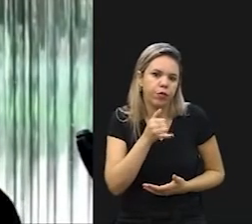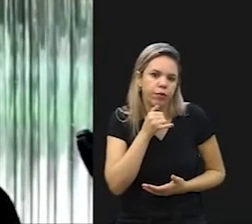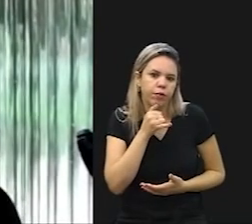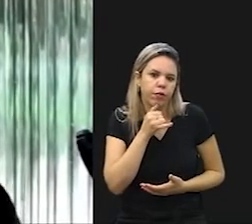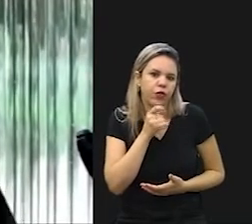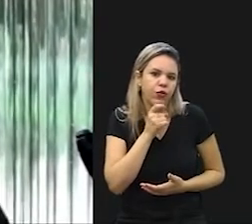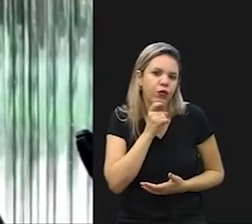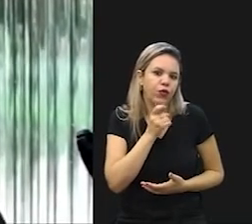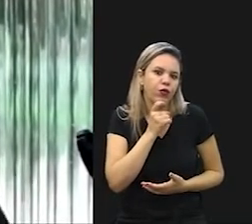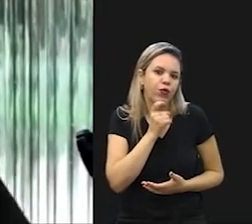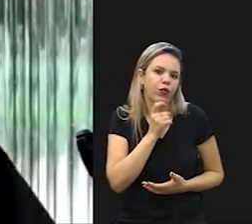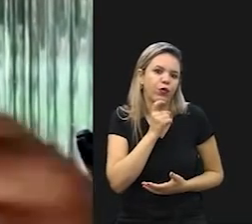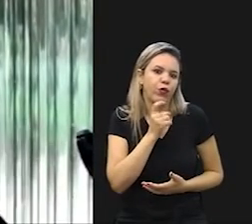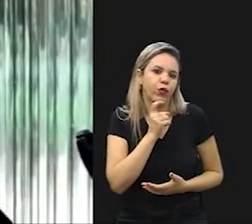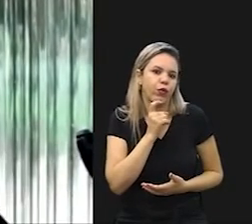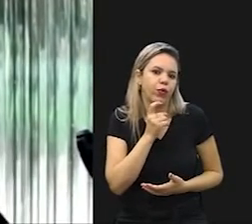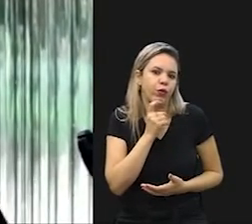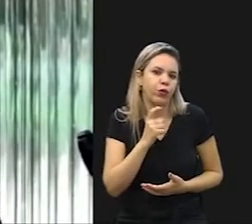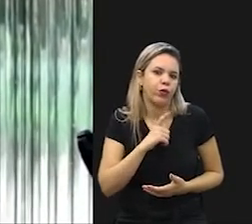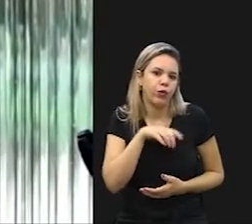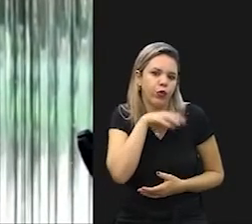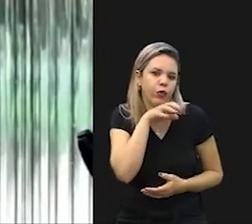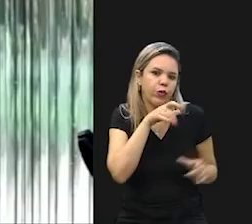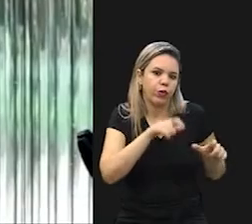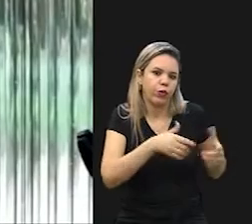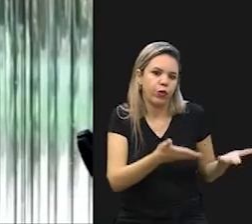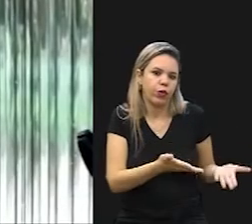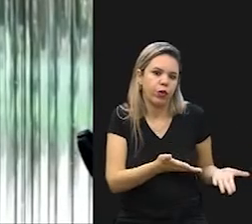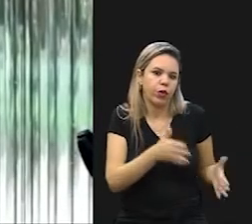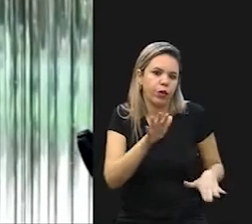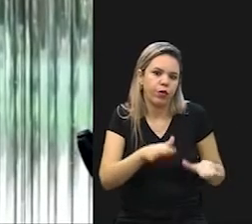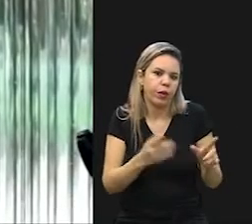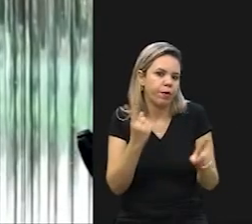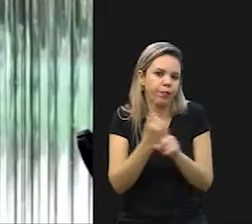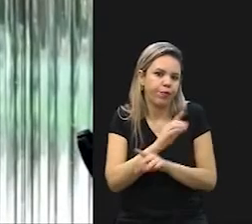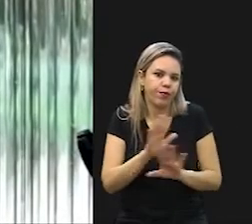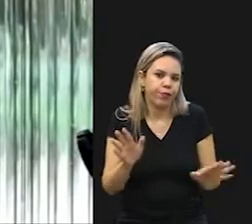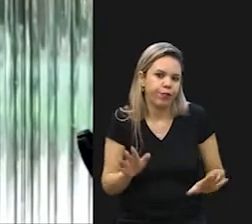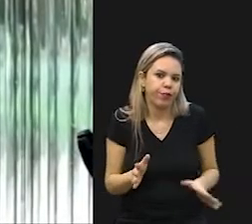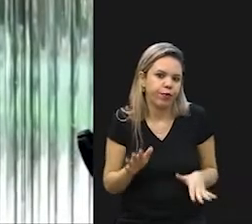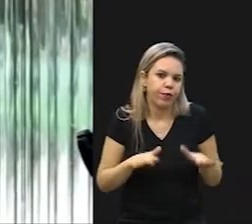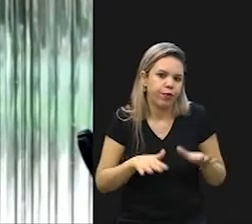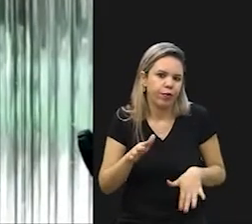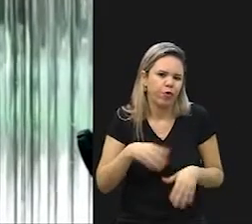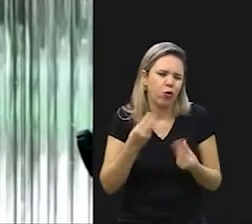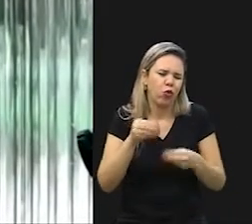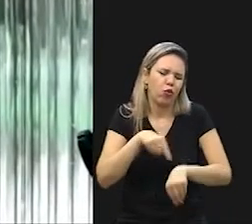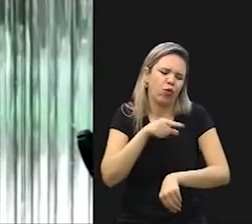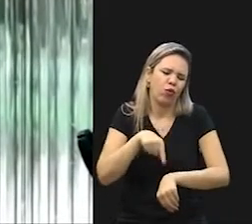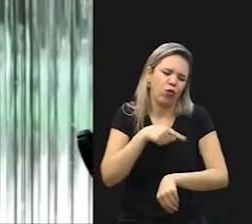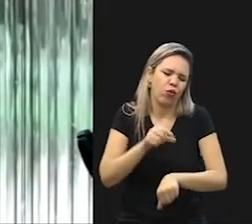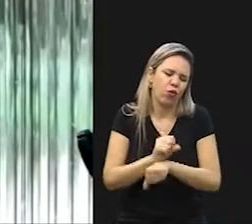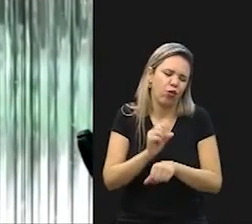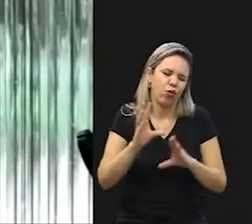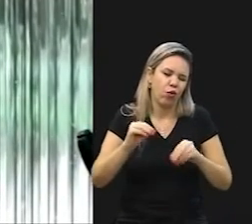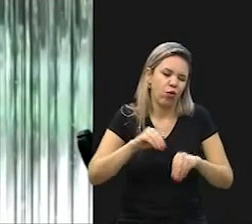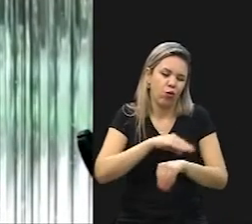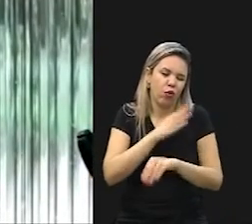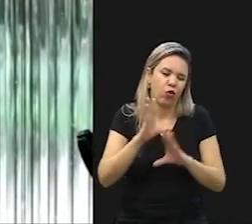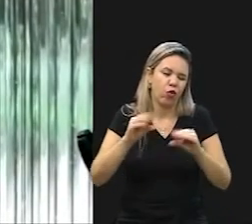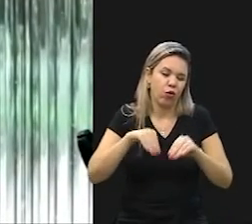dia frio, mesmo tendo os animais naquele local, eu poderia não ter encontrado. Mas já fiquei horas, já fiquei noites